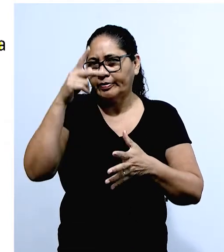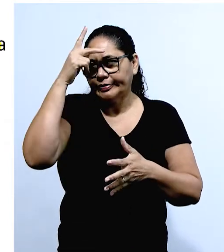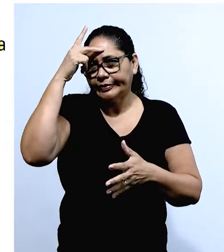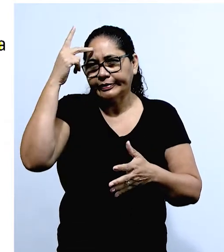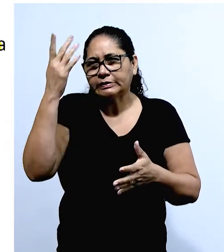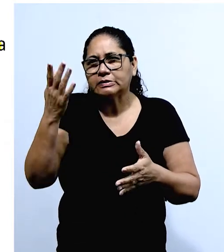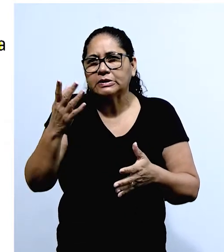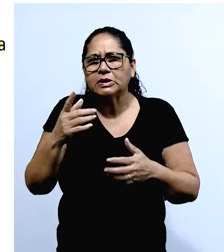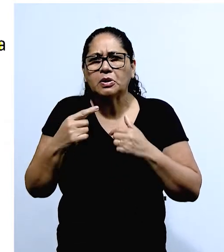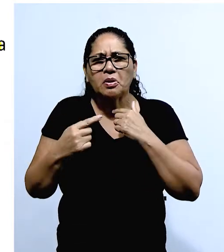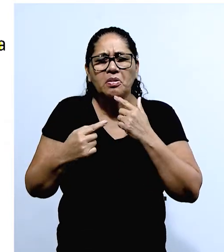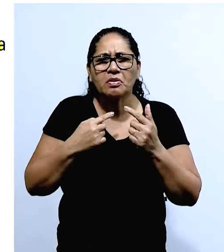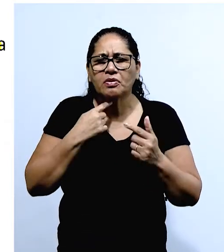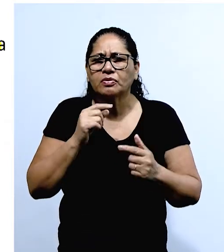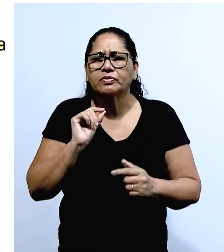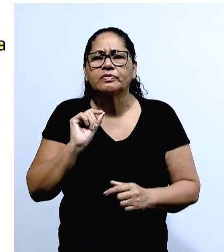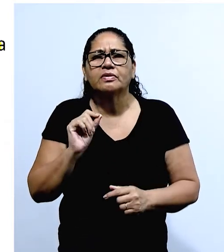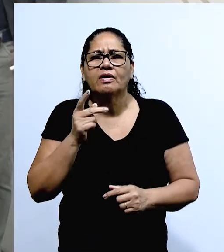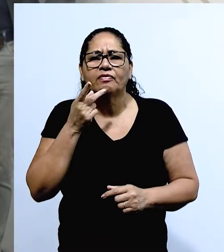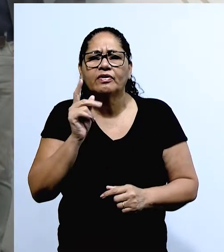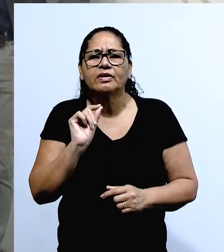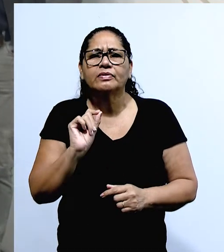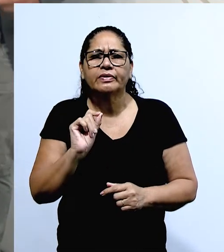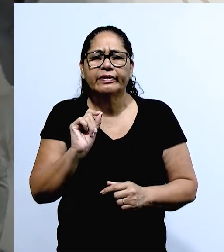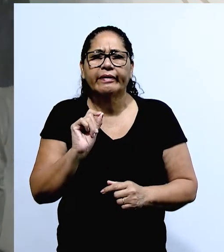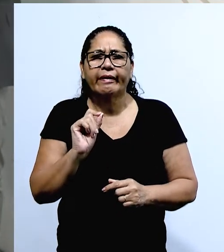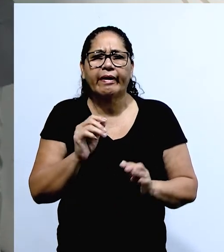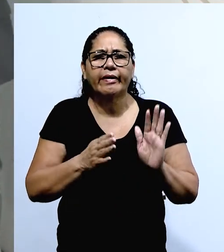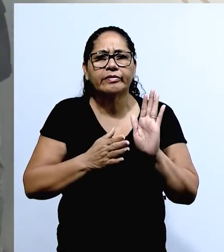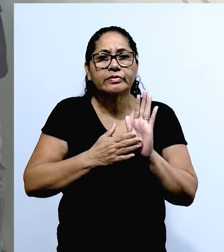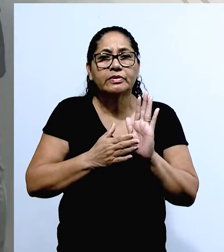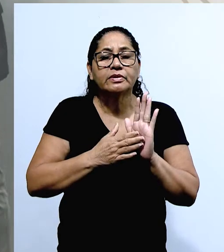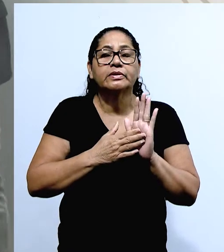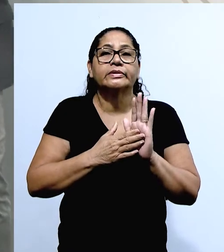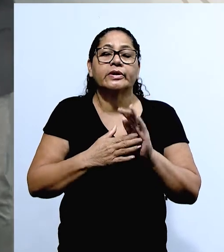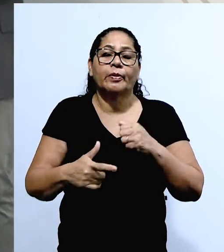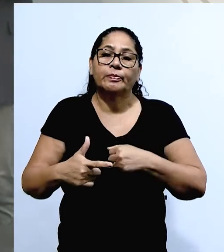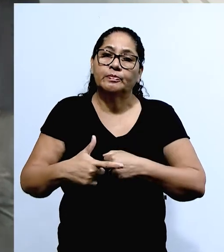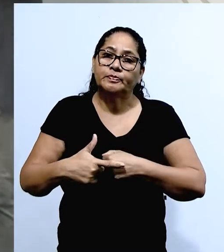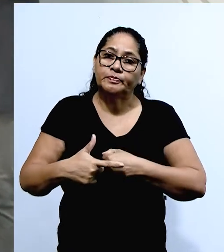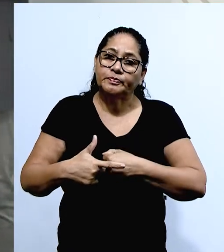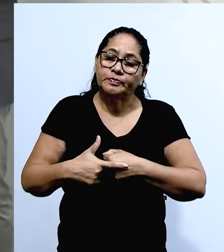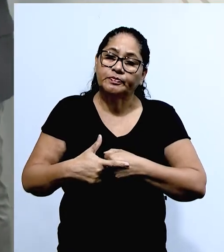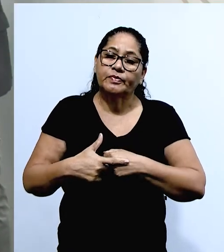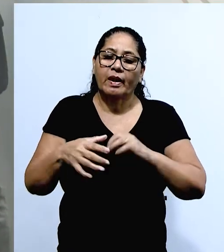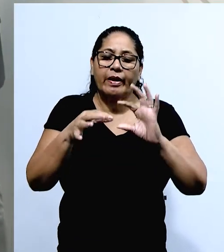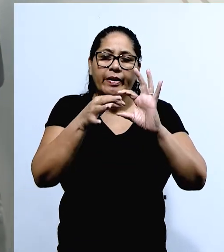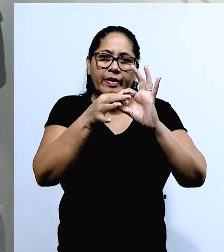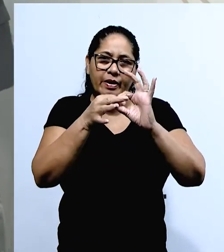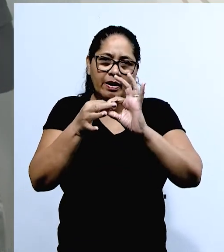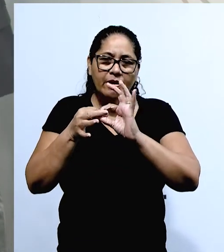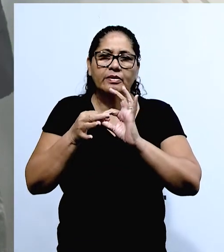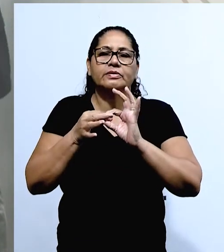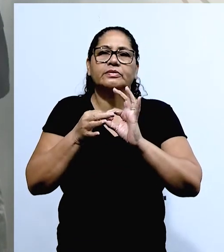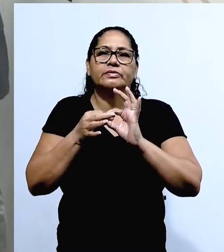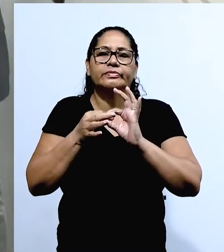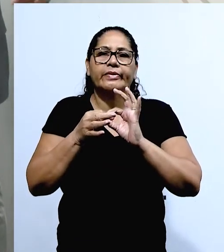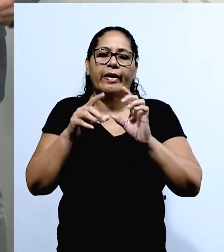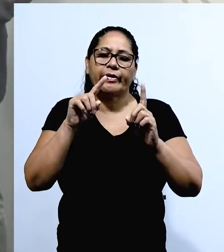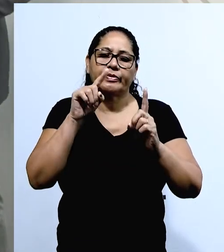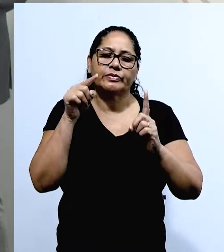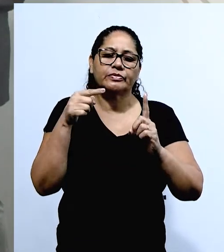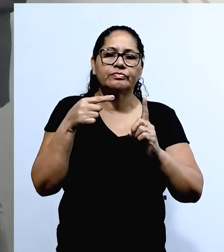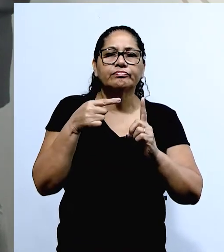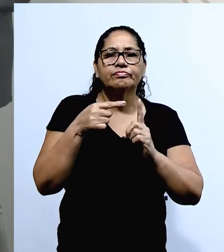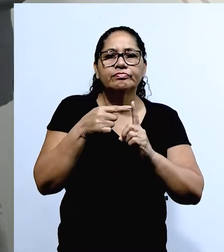e causar-lhes dúvidas, né? Então eu diria para vocês que realmente a missão tem esse papel, tem esse contexto e tem esse objetivo,